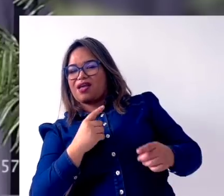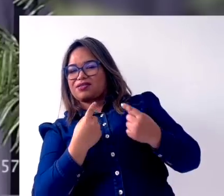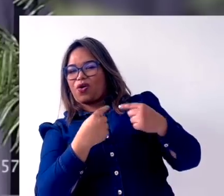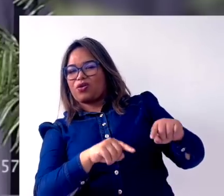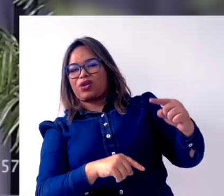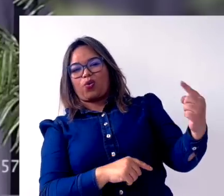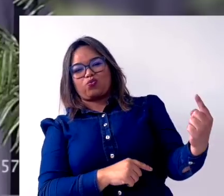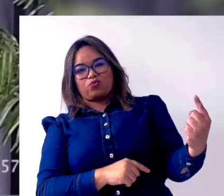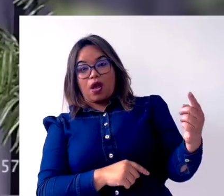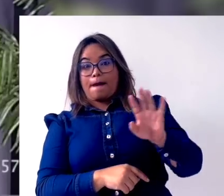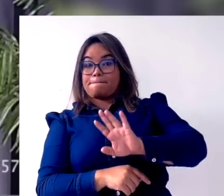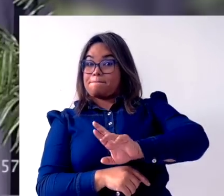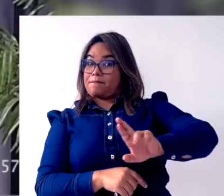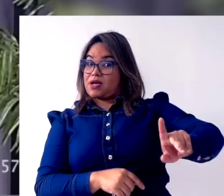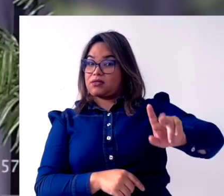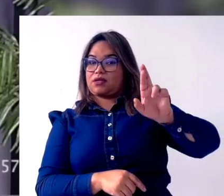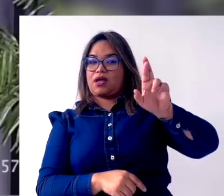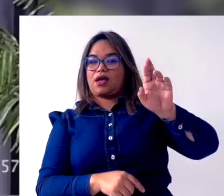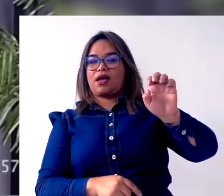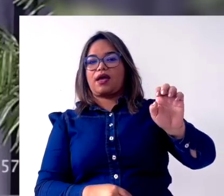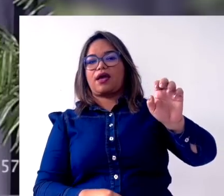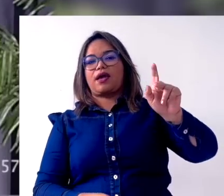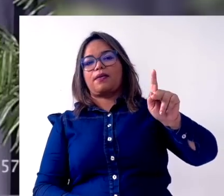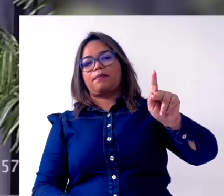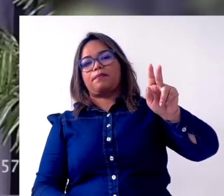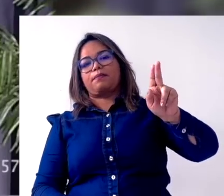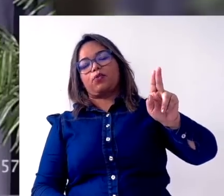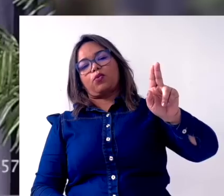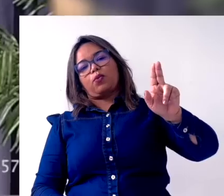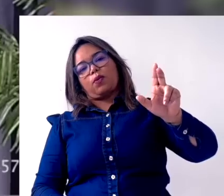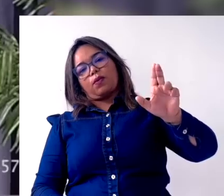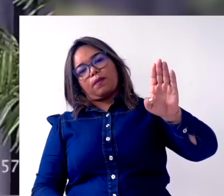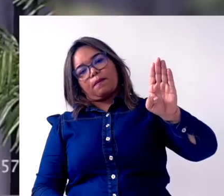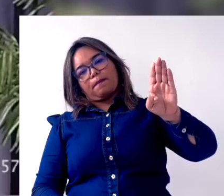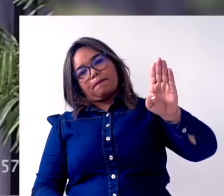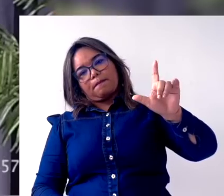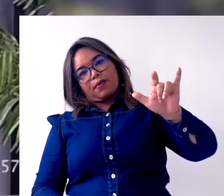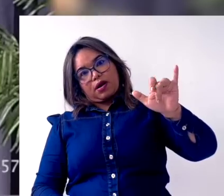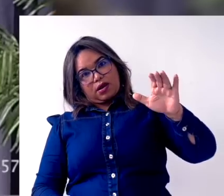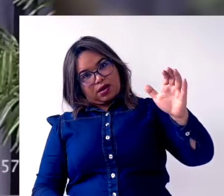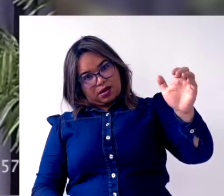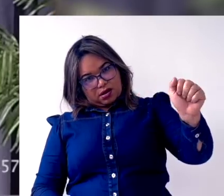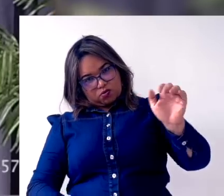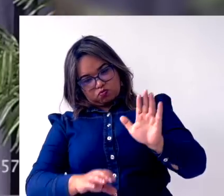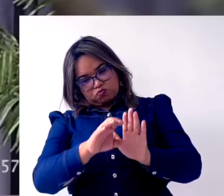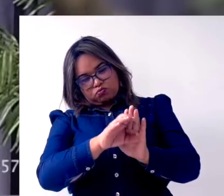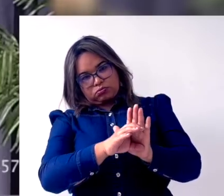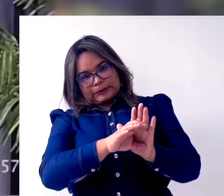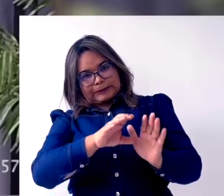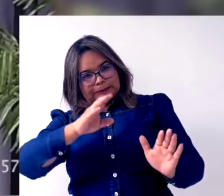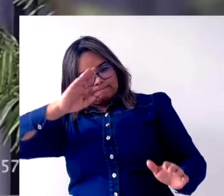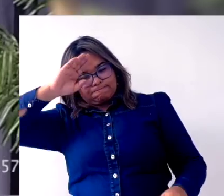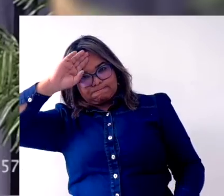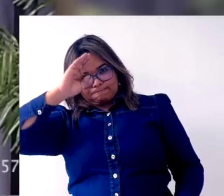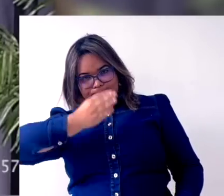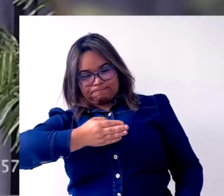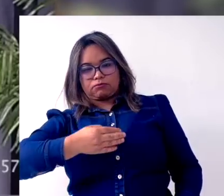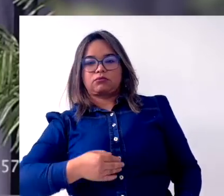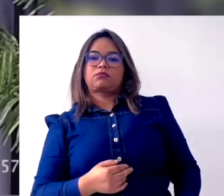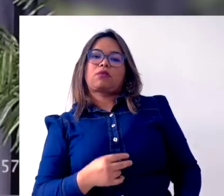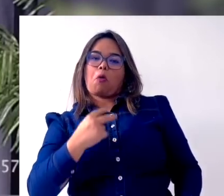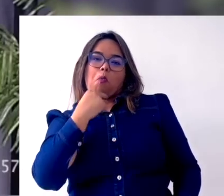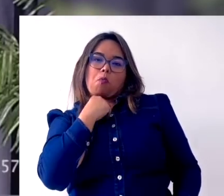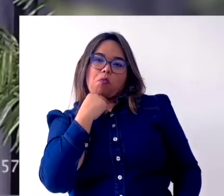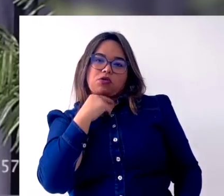tem princípios inteiramente diferentes dos de uma democracia. A Constituição é central numa república. E você não pode